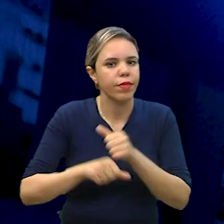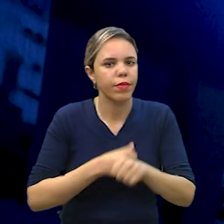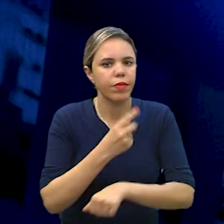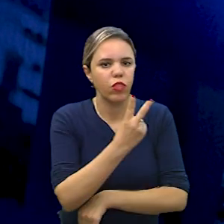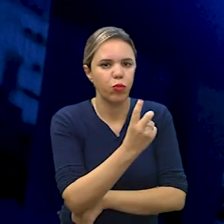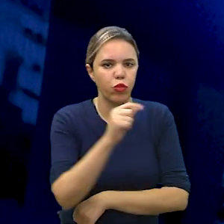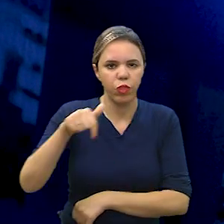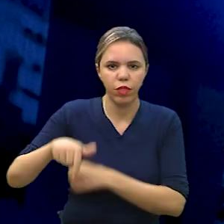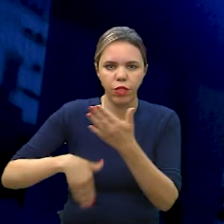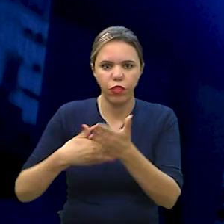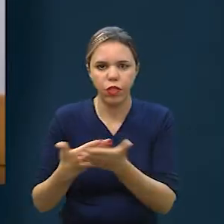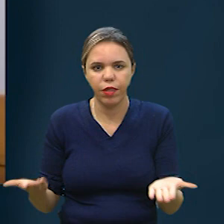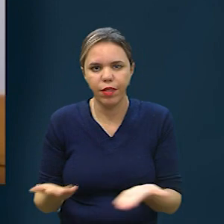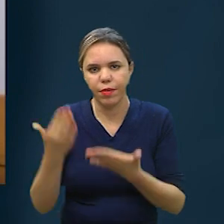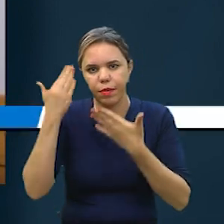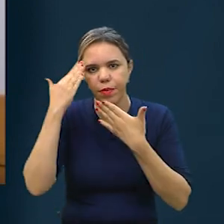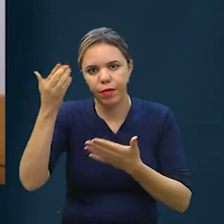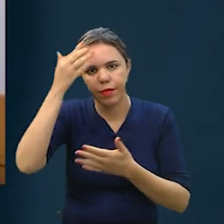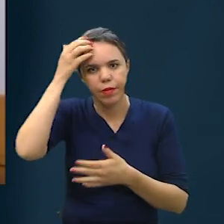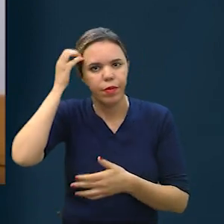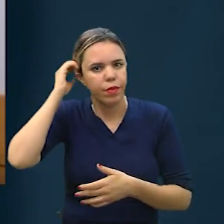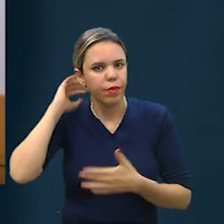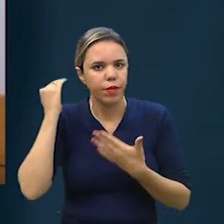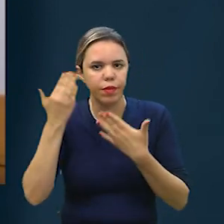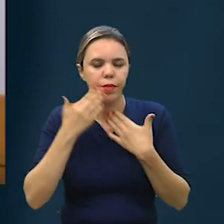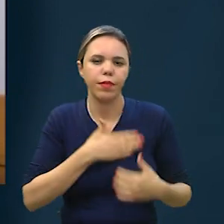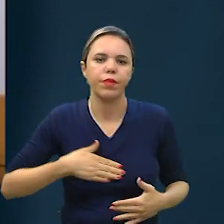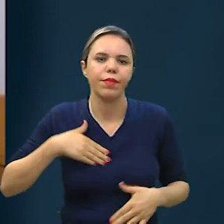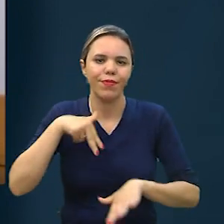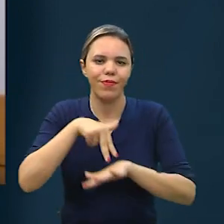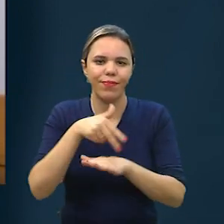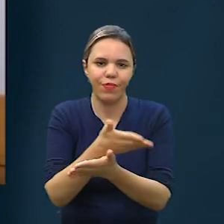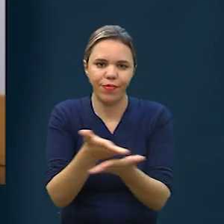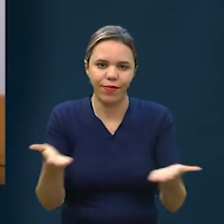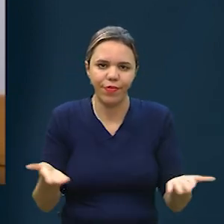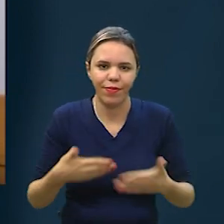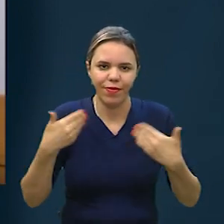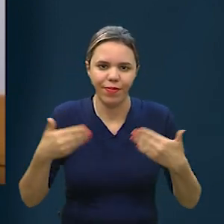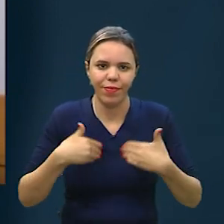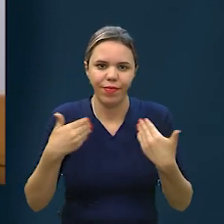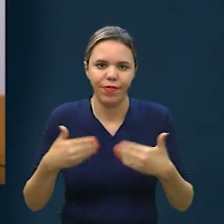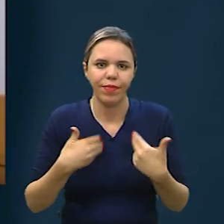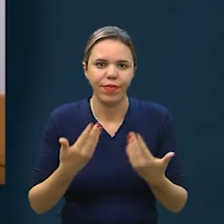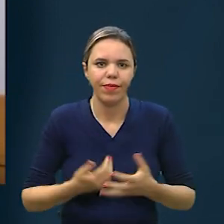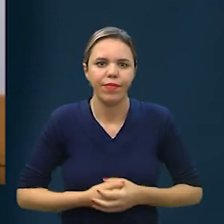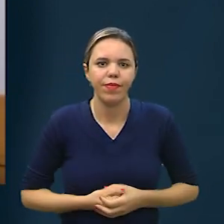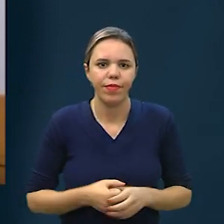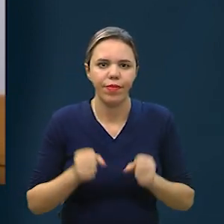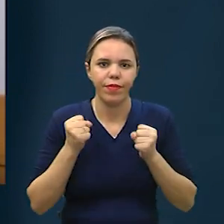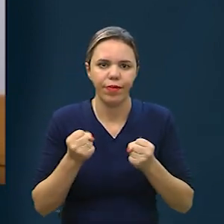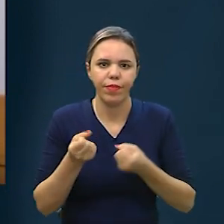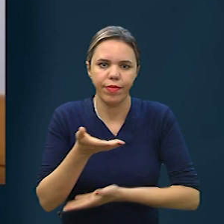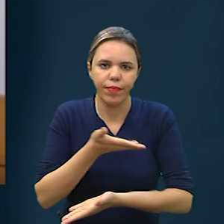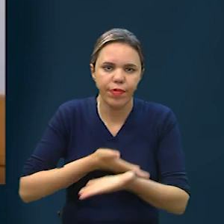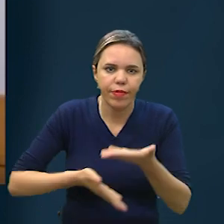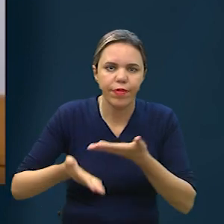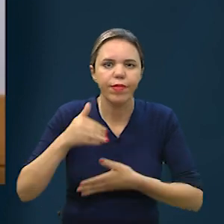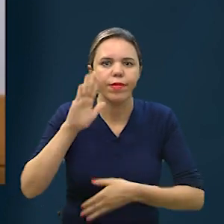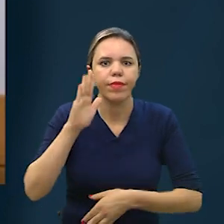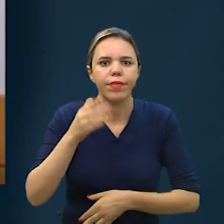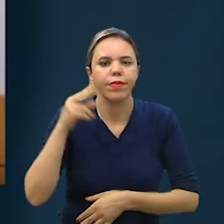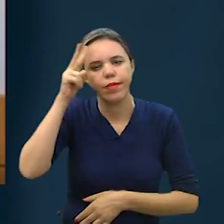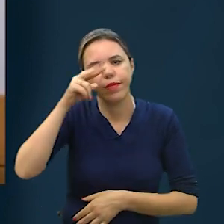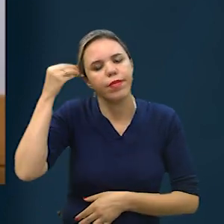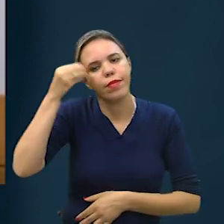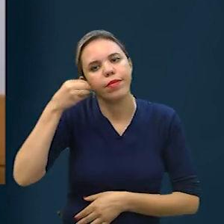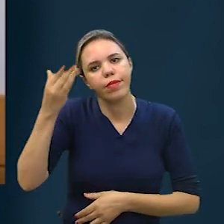de 2017 para cá. Obrigada, Mina, obrigada. É um prazer estar com vocês, uma alegria, né, poder dividir um pouquinho mais